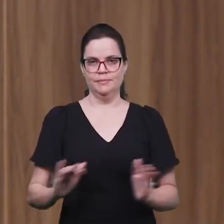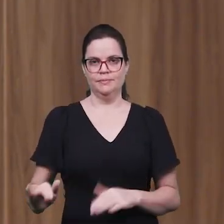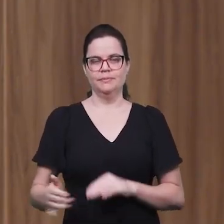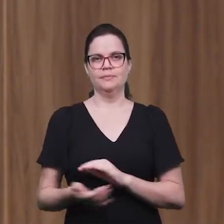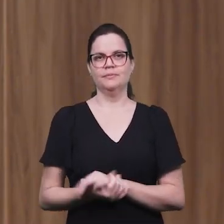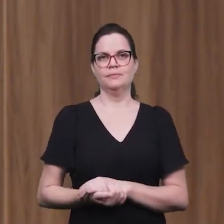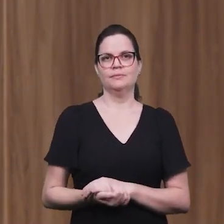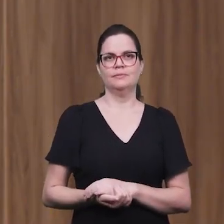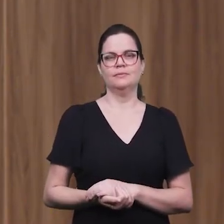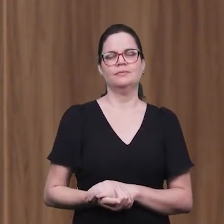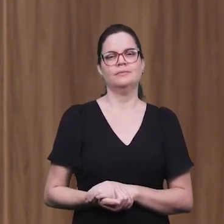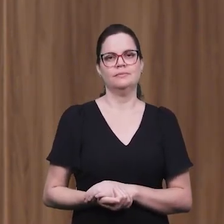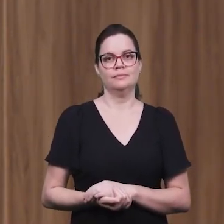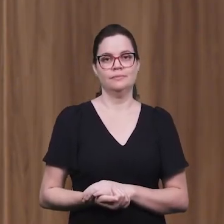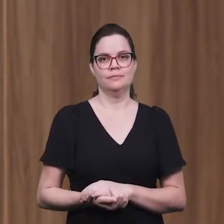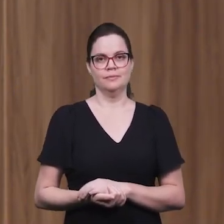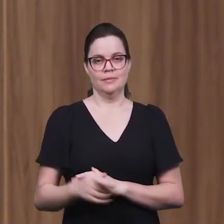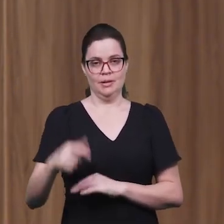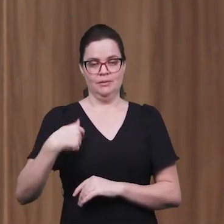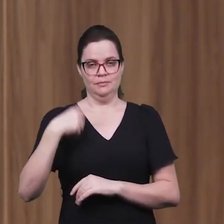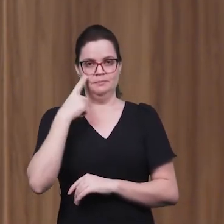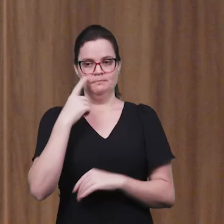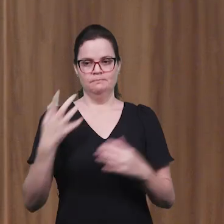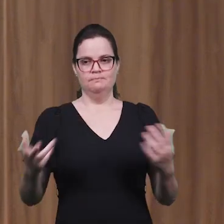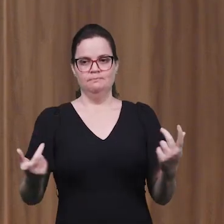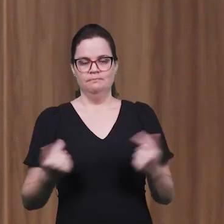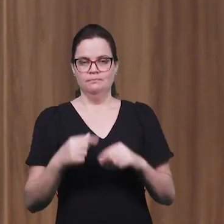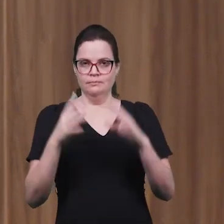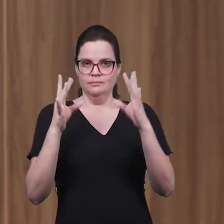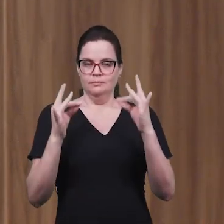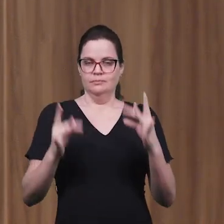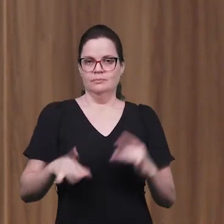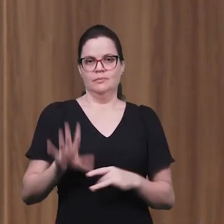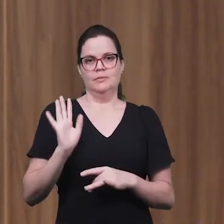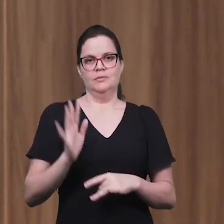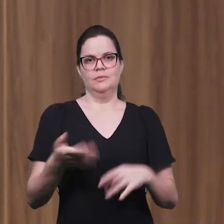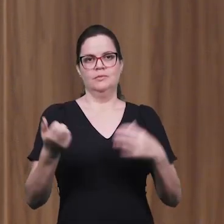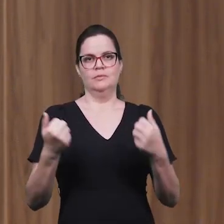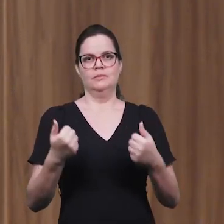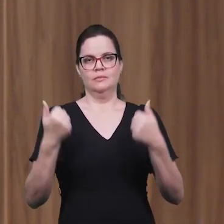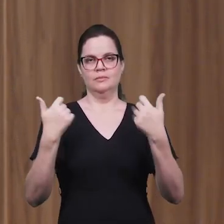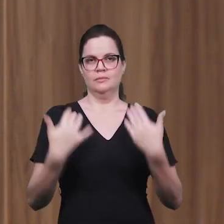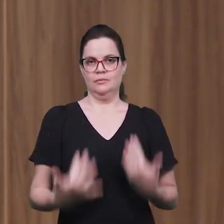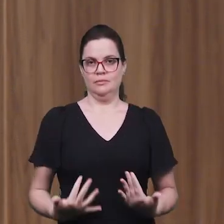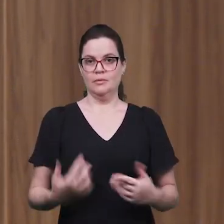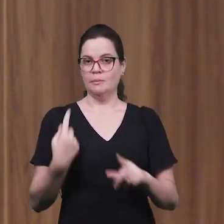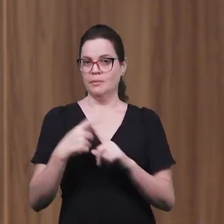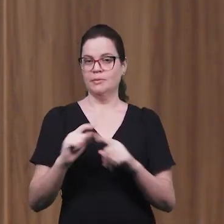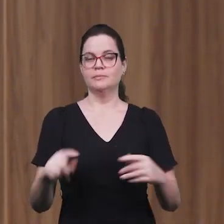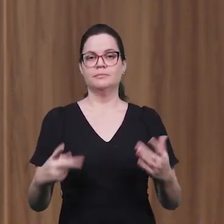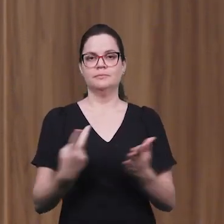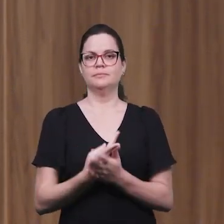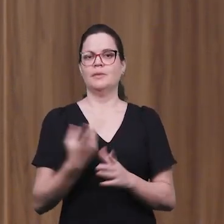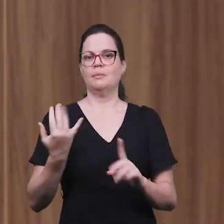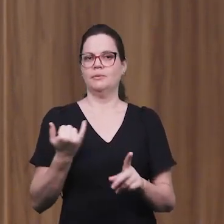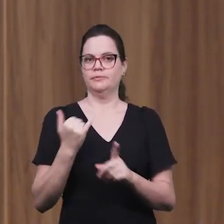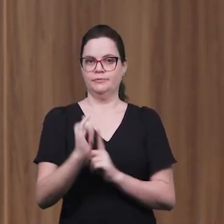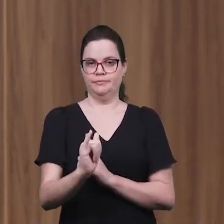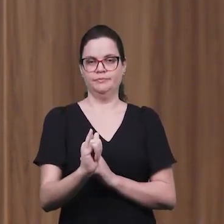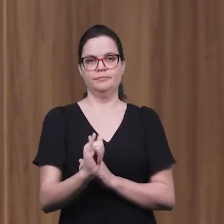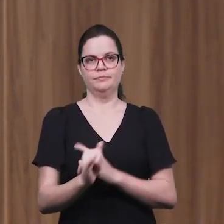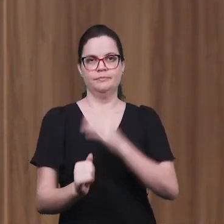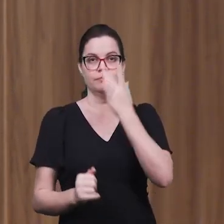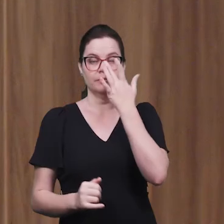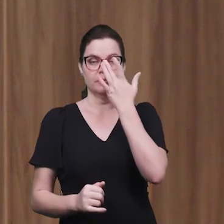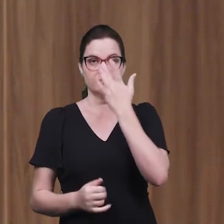Irmãos, que maravilha! São detalhes que foram colocados, porque a profecia